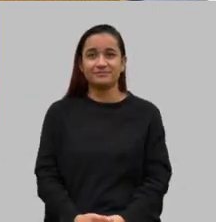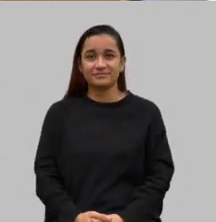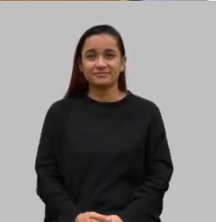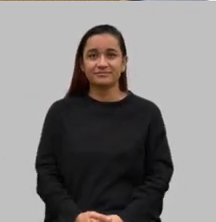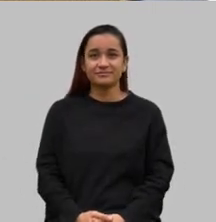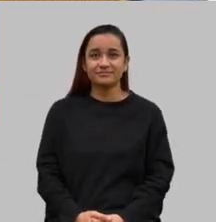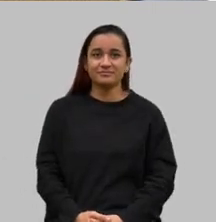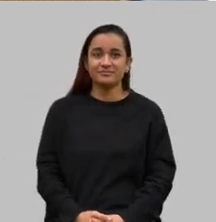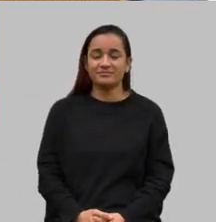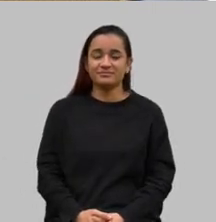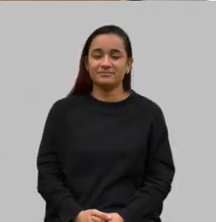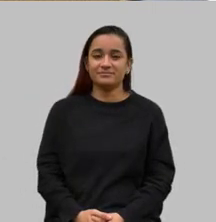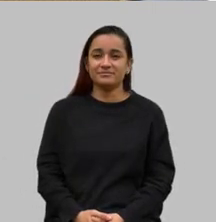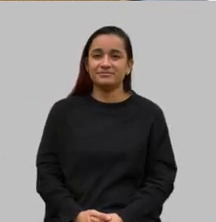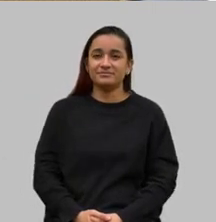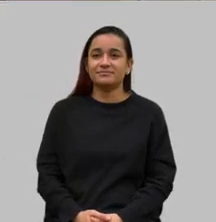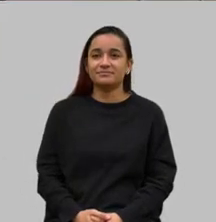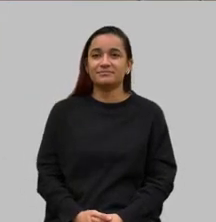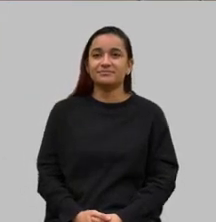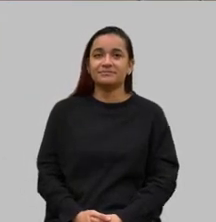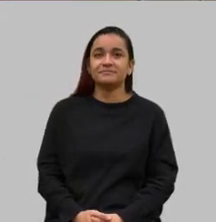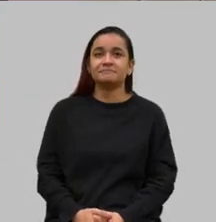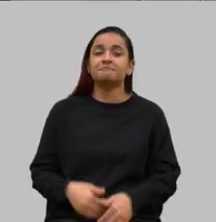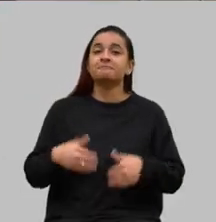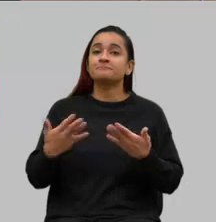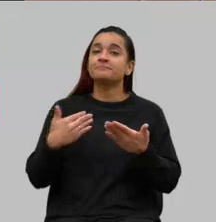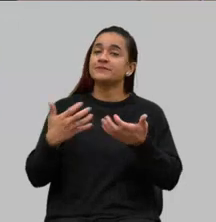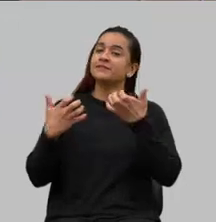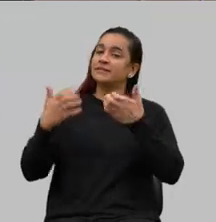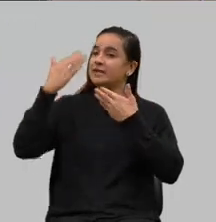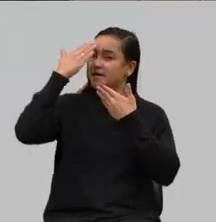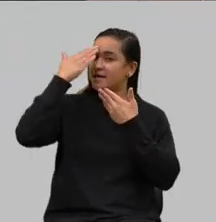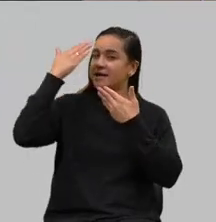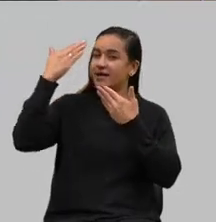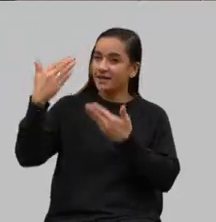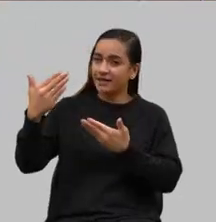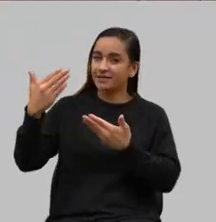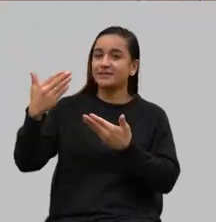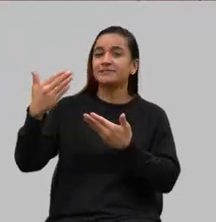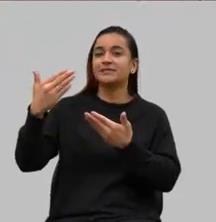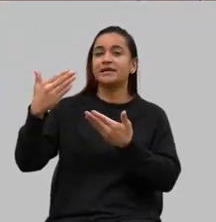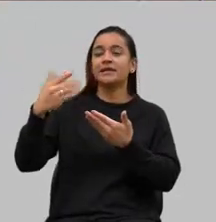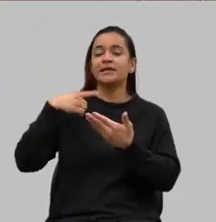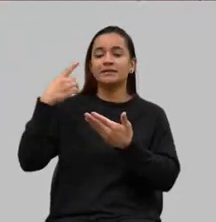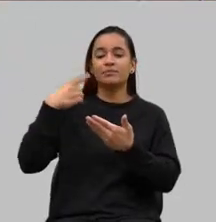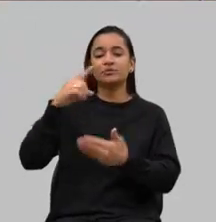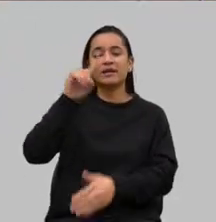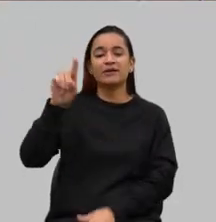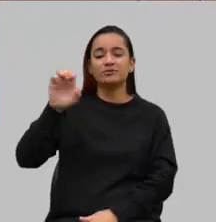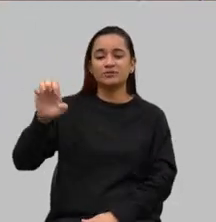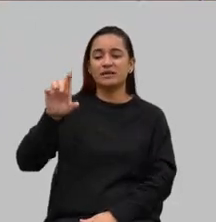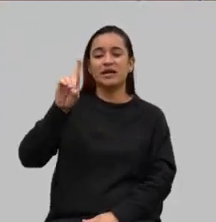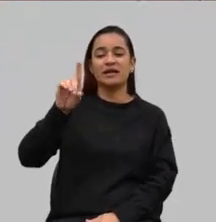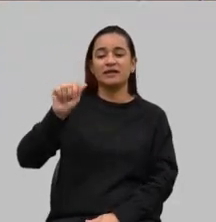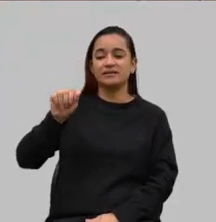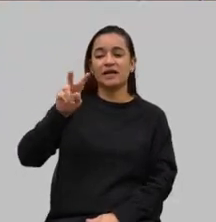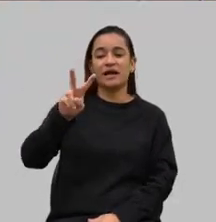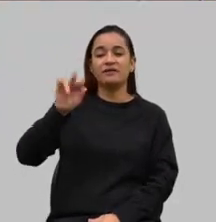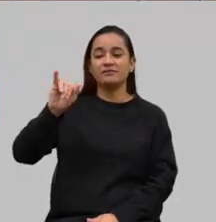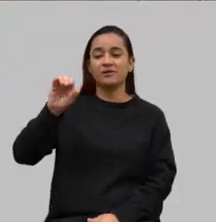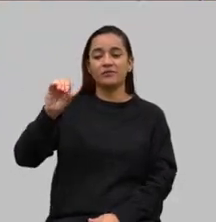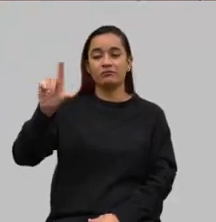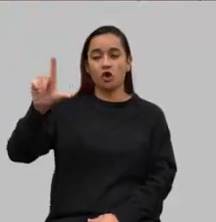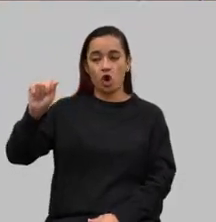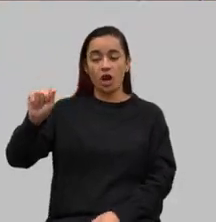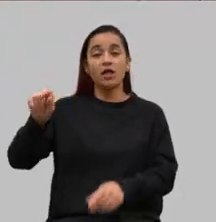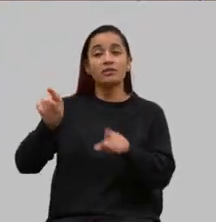Presidente pres eh eu queria agradecer a manifestação Deputado zela viola que também né um parceiro